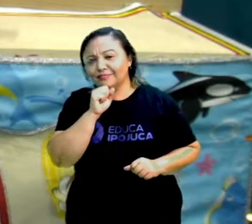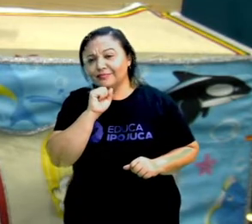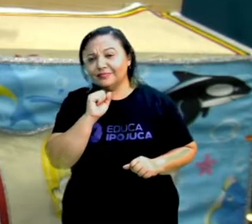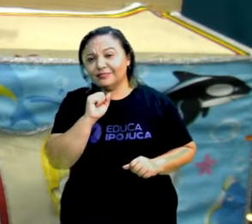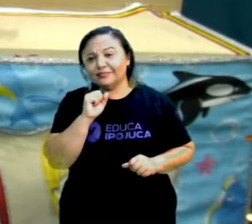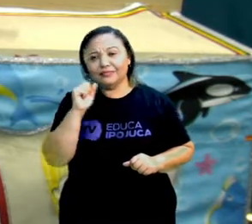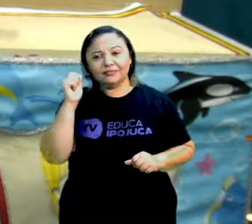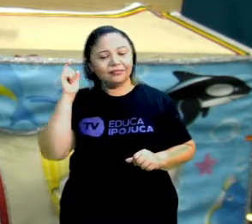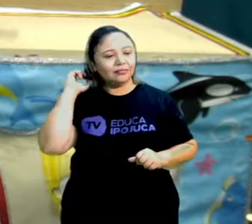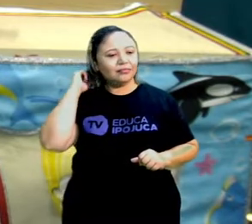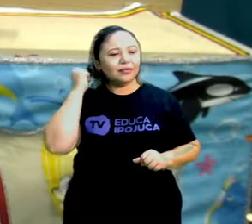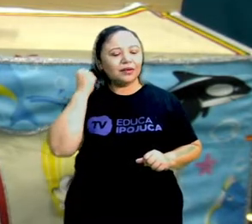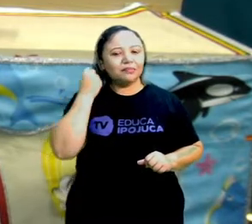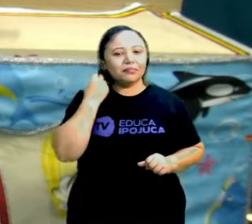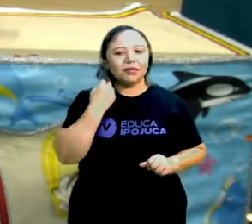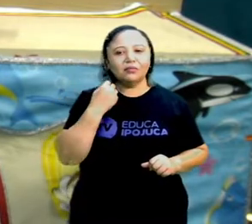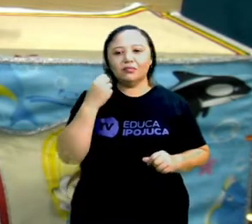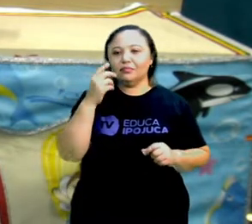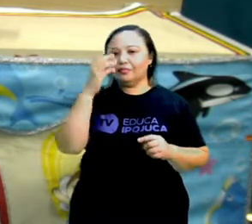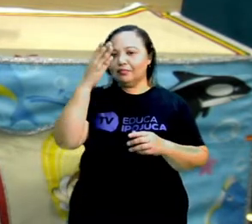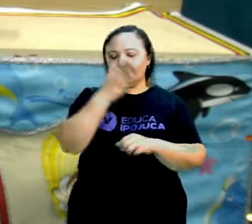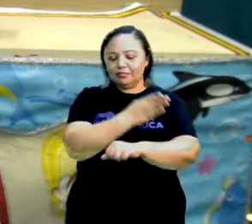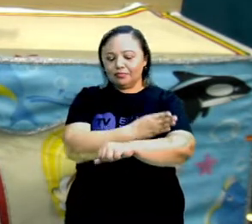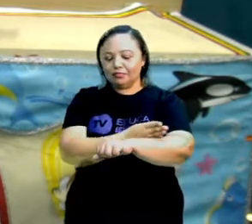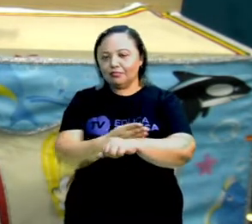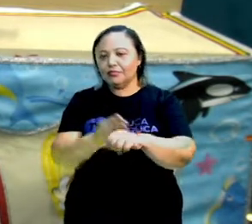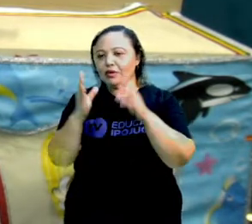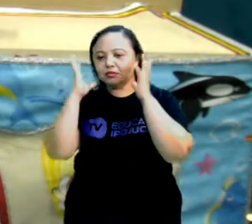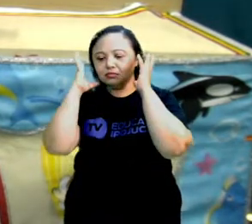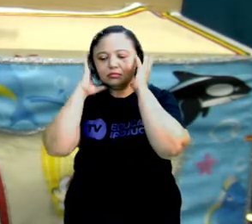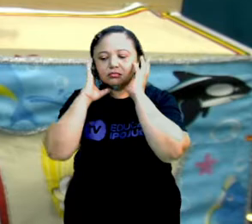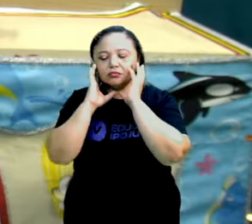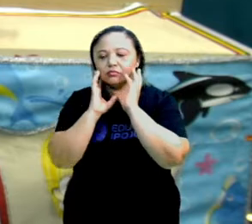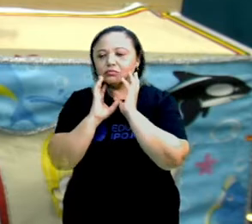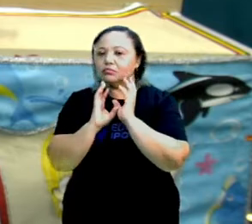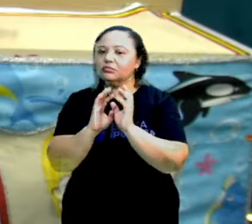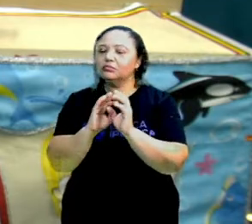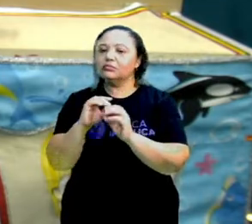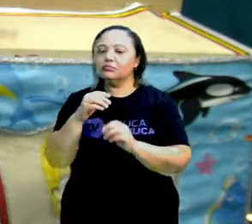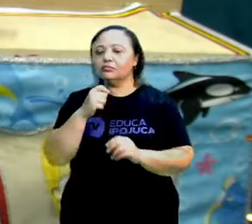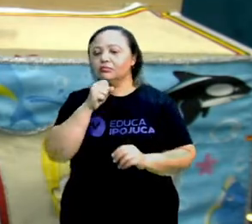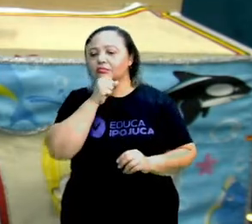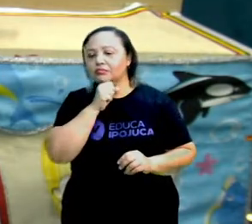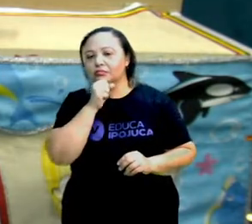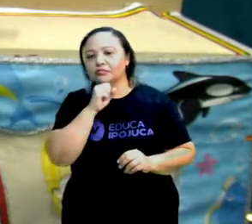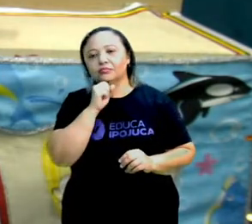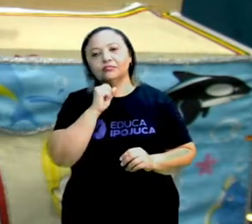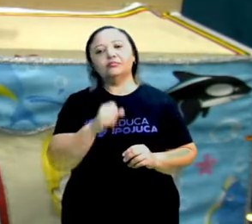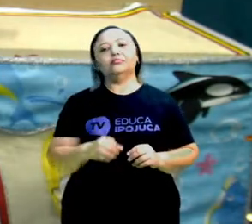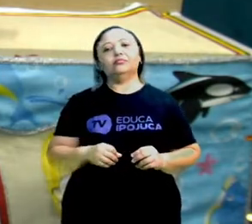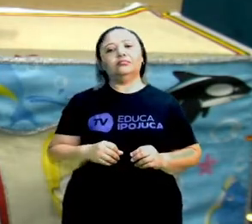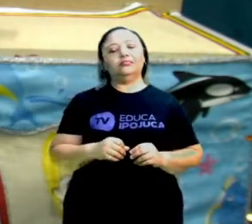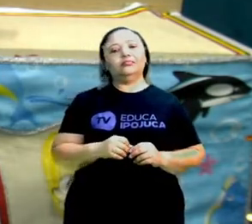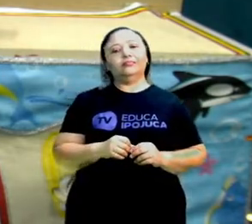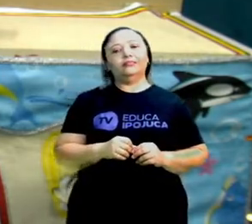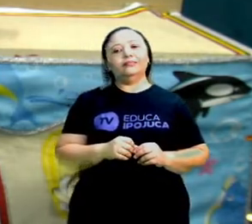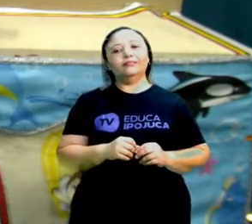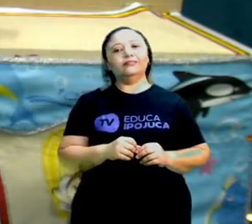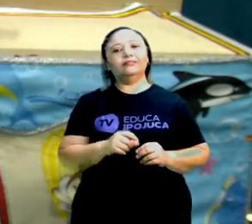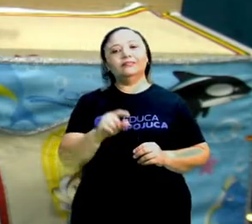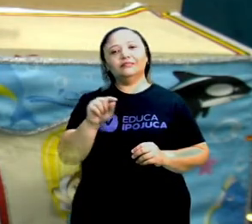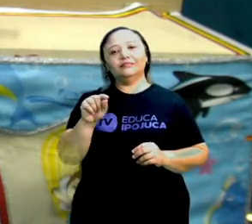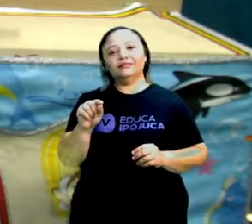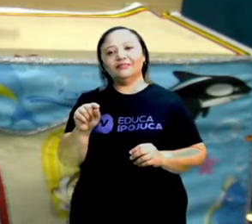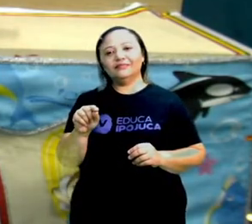de cabelo branco, com a barba branca, bem velhinho, bem velhinho. Eles ficaram.